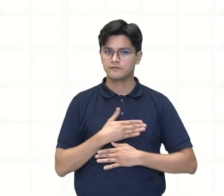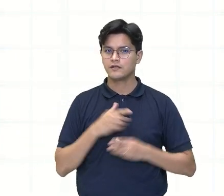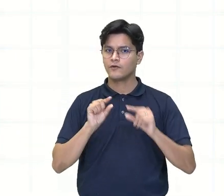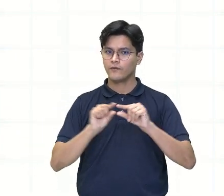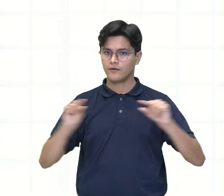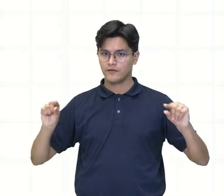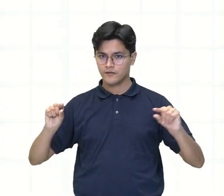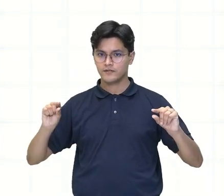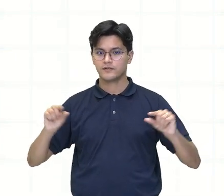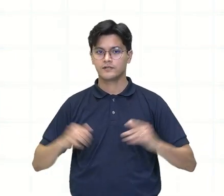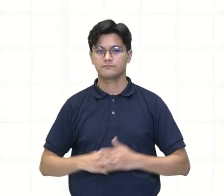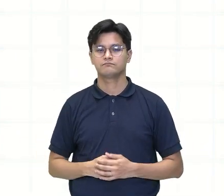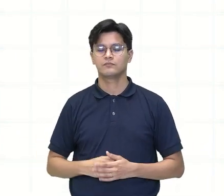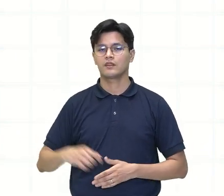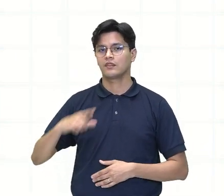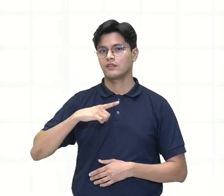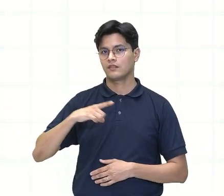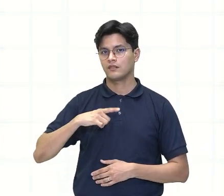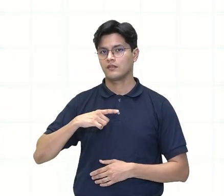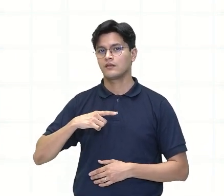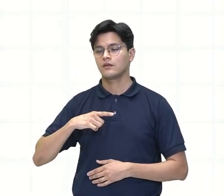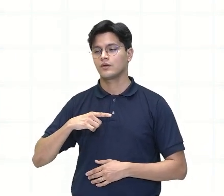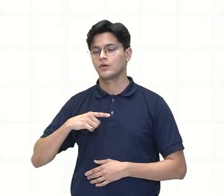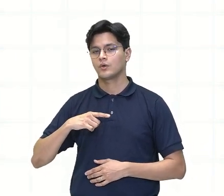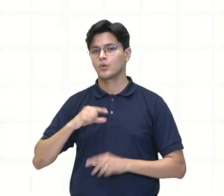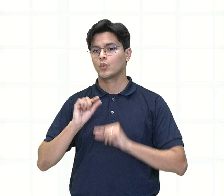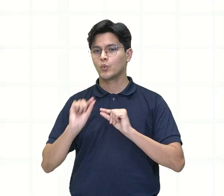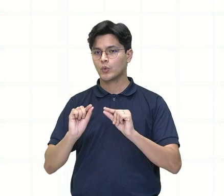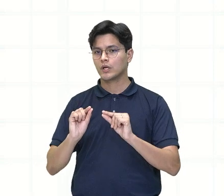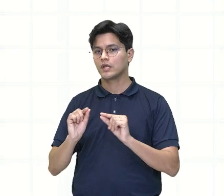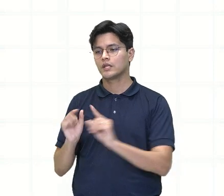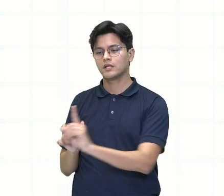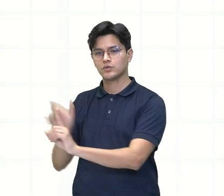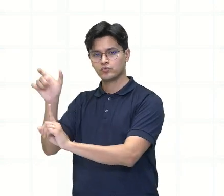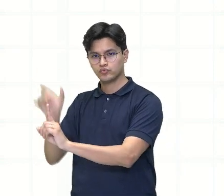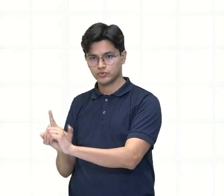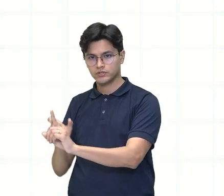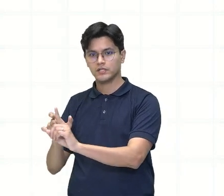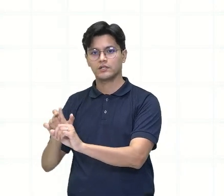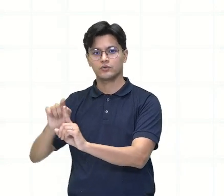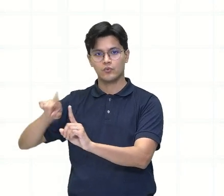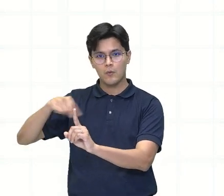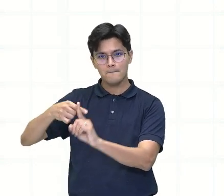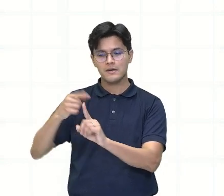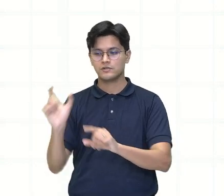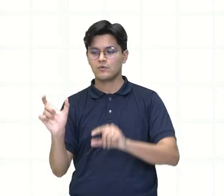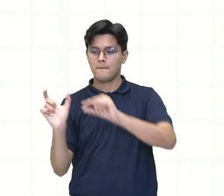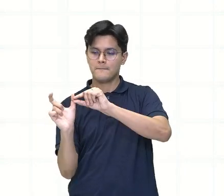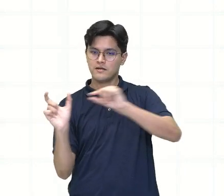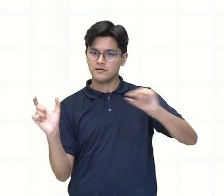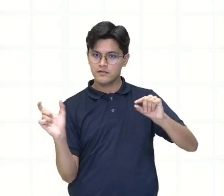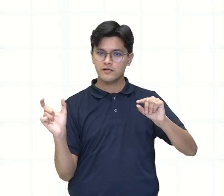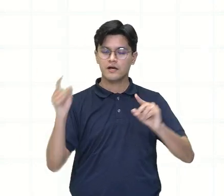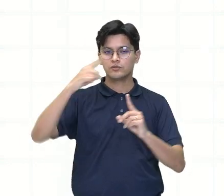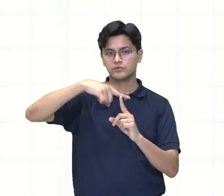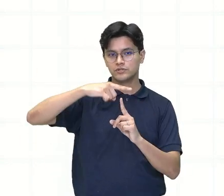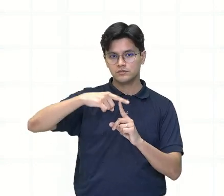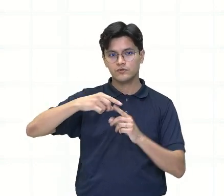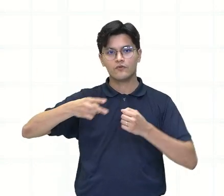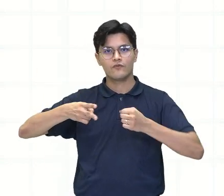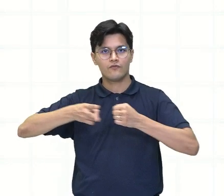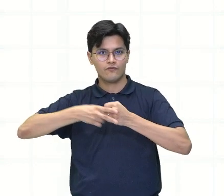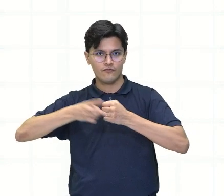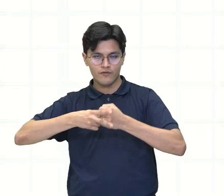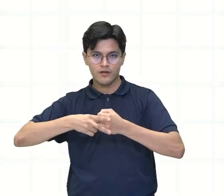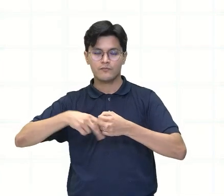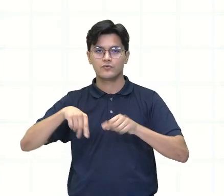Um predicado verbo nominal, porque eu tenho tanto um verbo de ação quanto uma